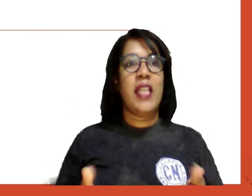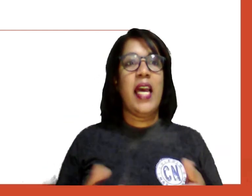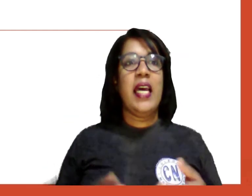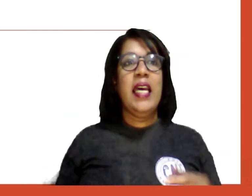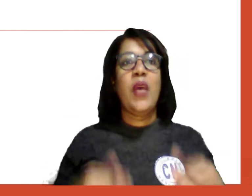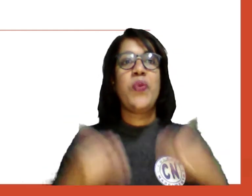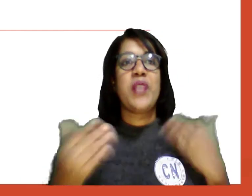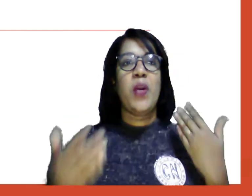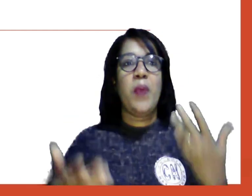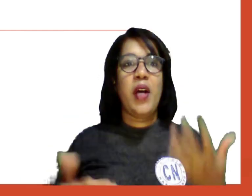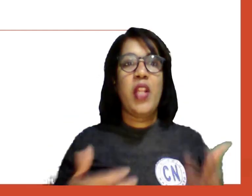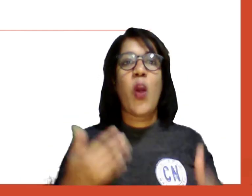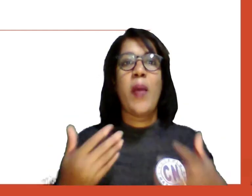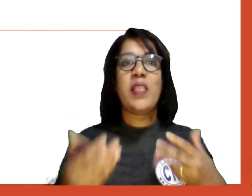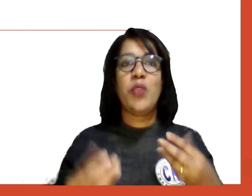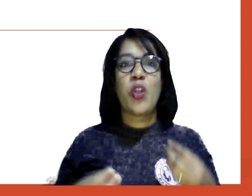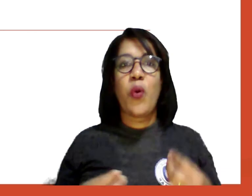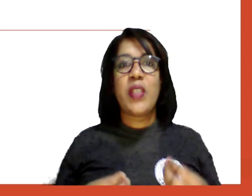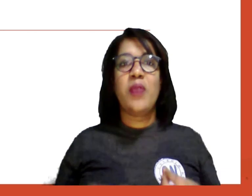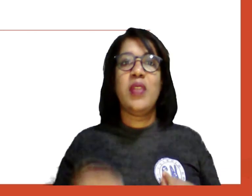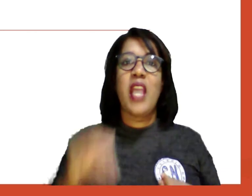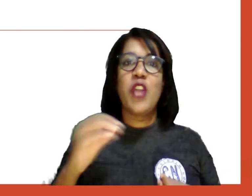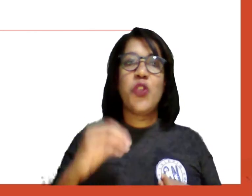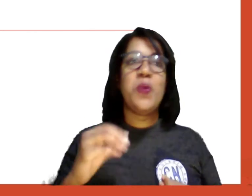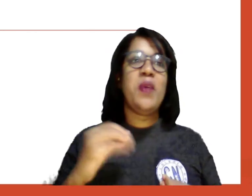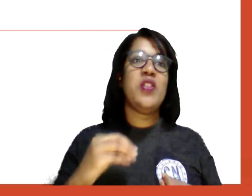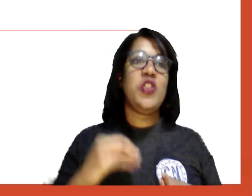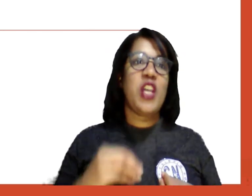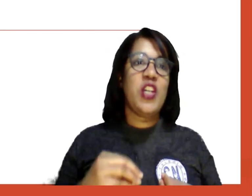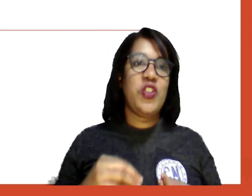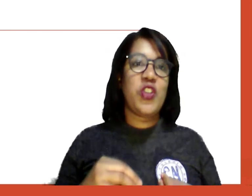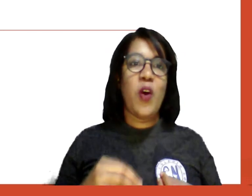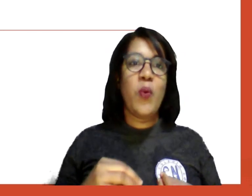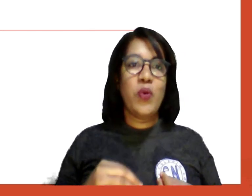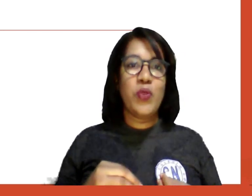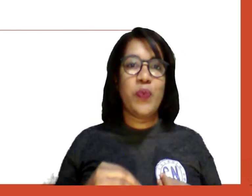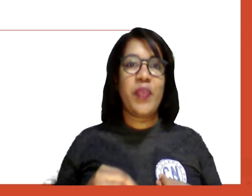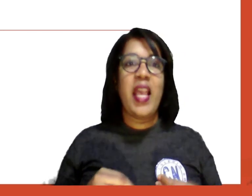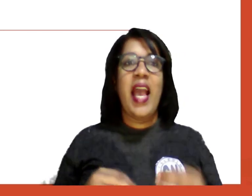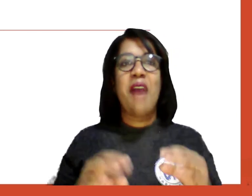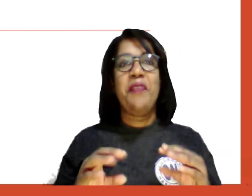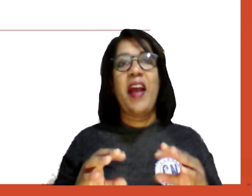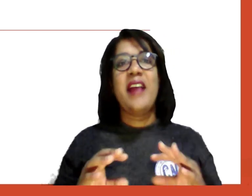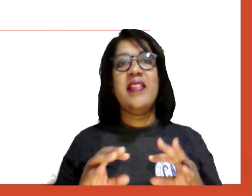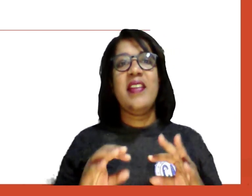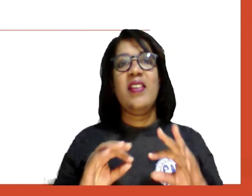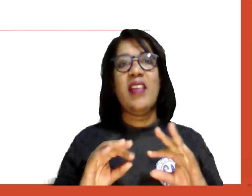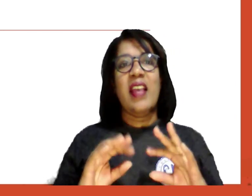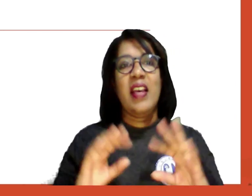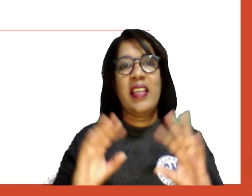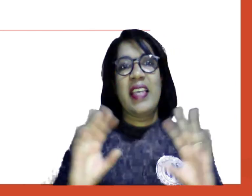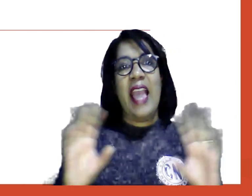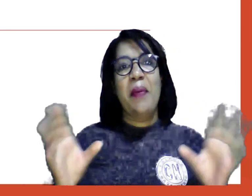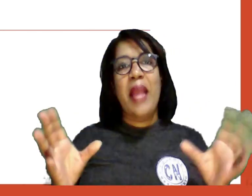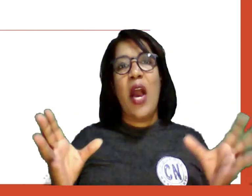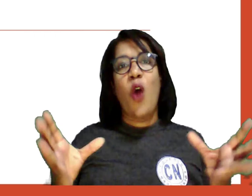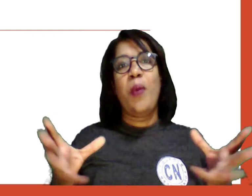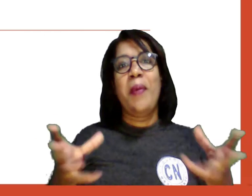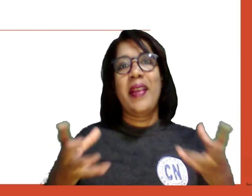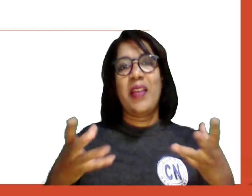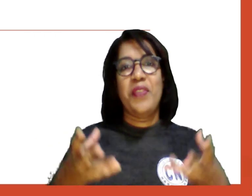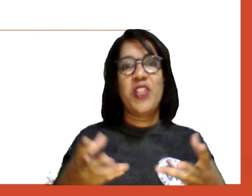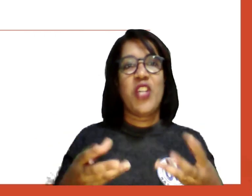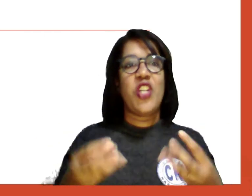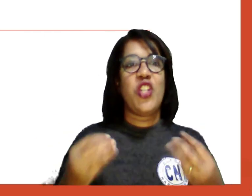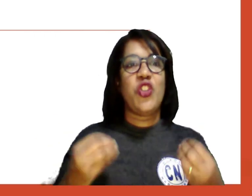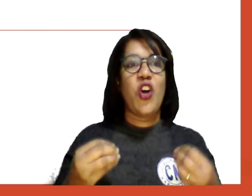conhecimento, né? Então, o ser humano, ele começa a buscar o conhecimento desde os primeiros instantes que vem ao mundo. A frase que abre a